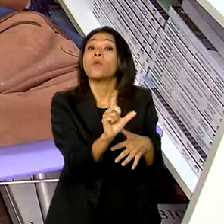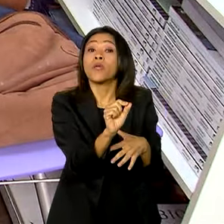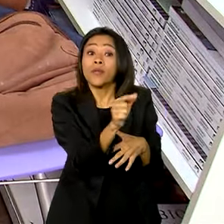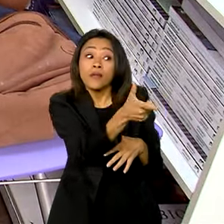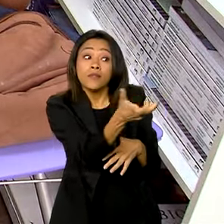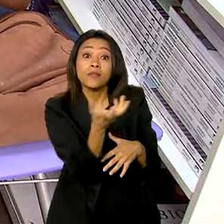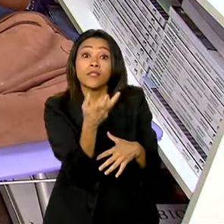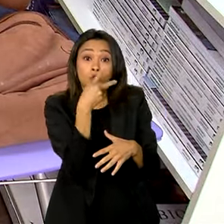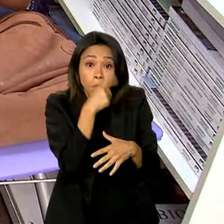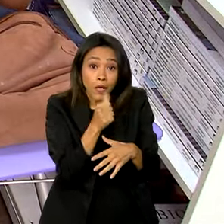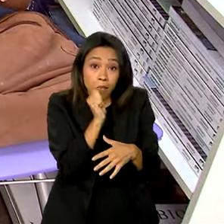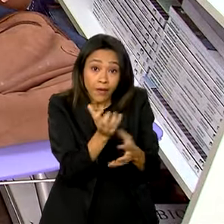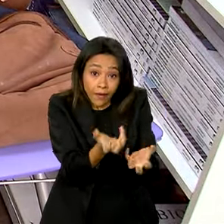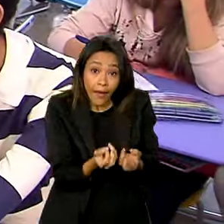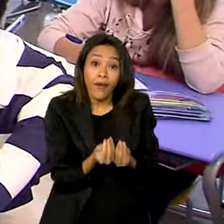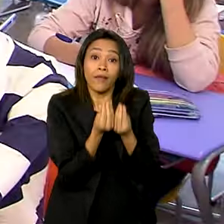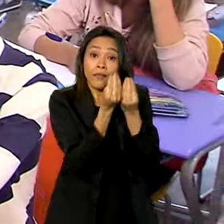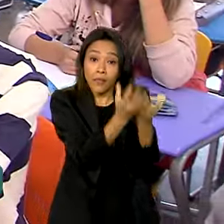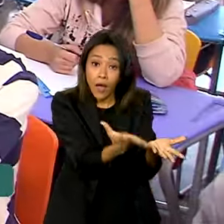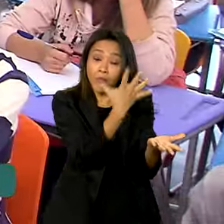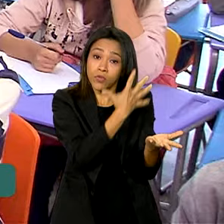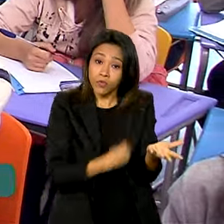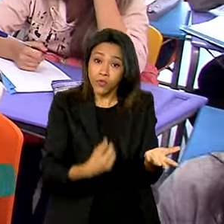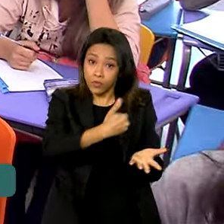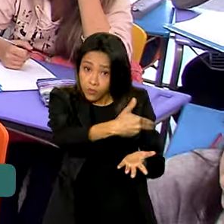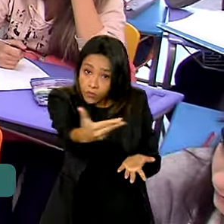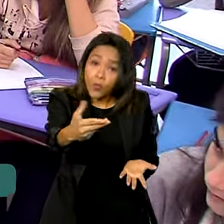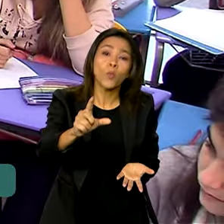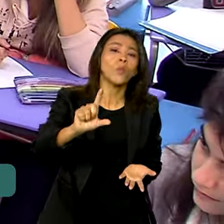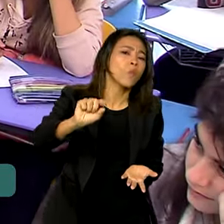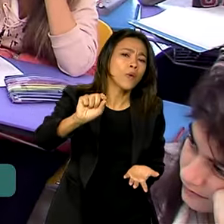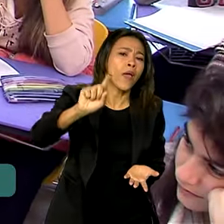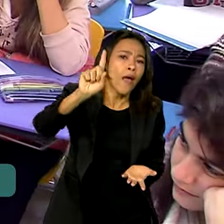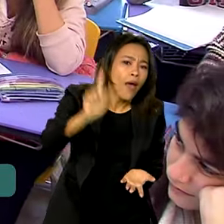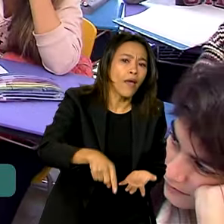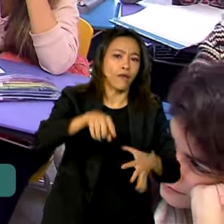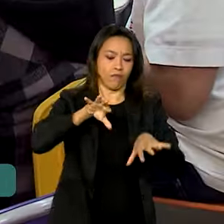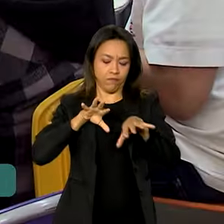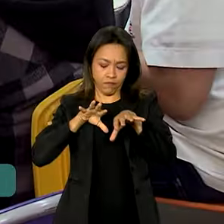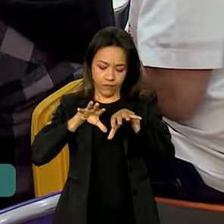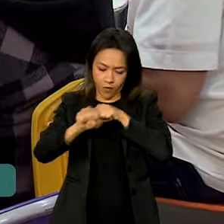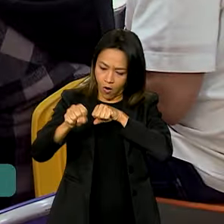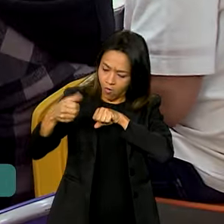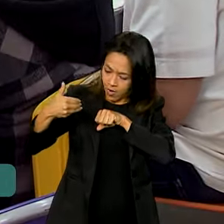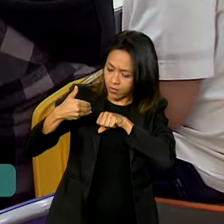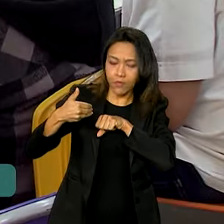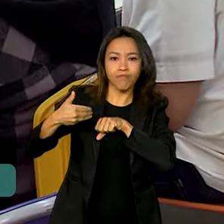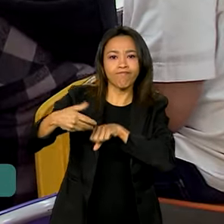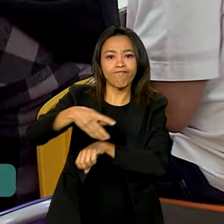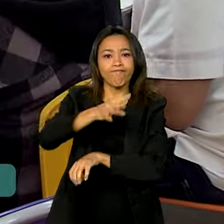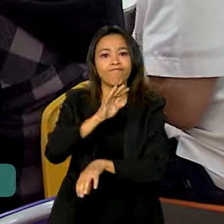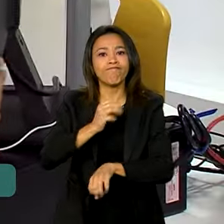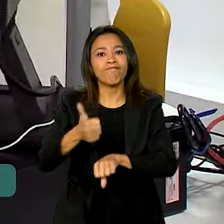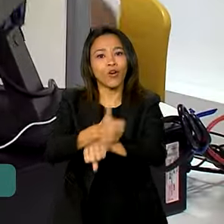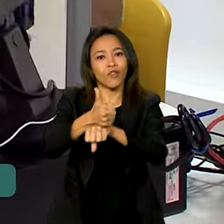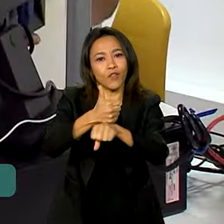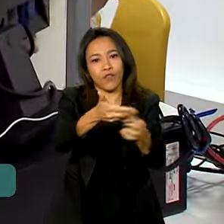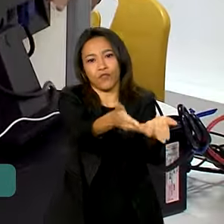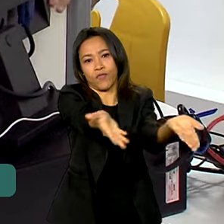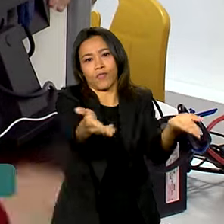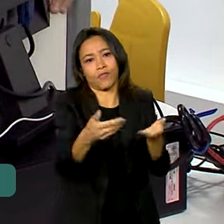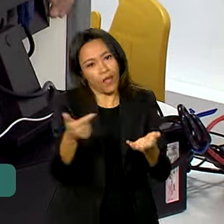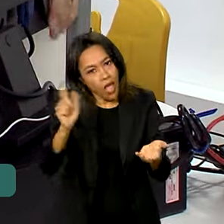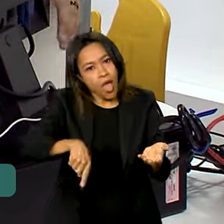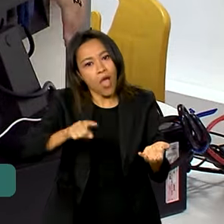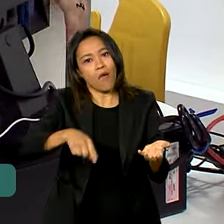eles querem deixar de herança para vocês é a formação profissional de vocês. É o